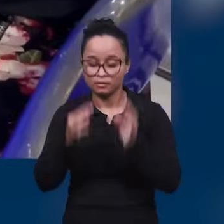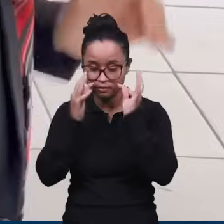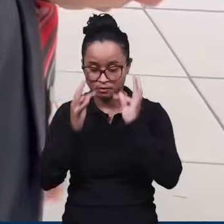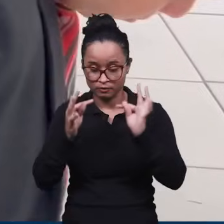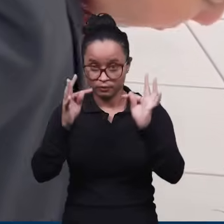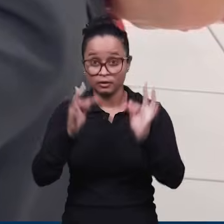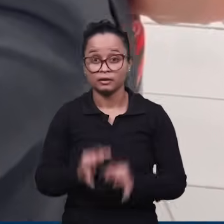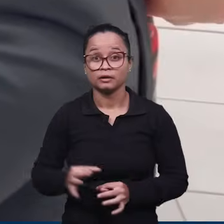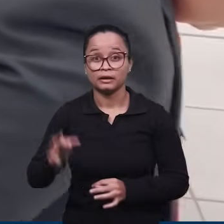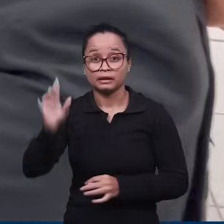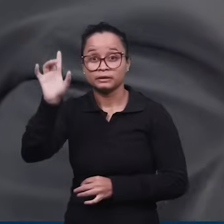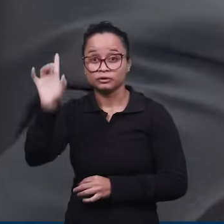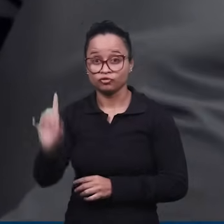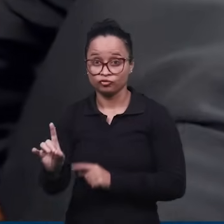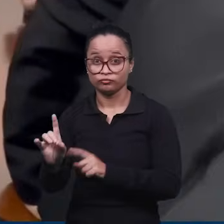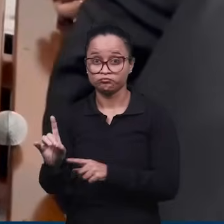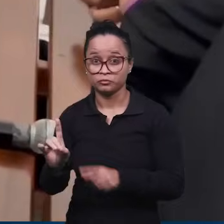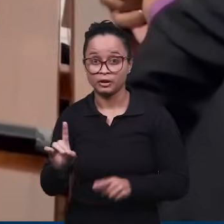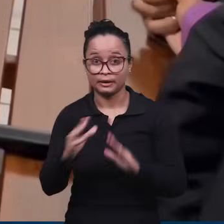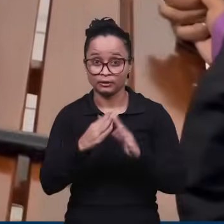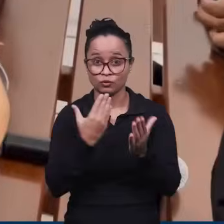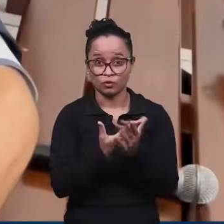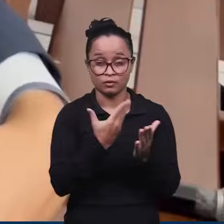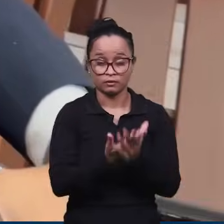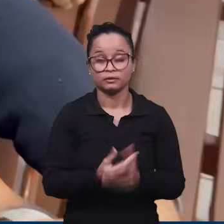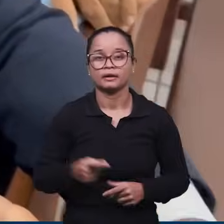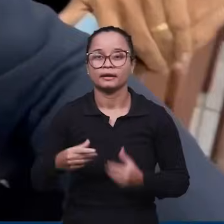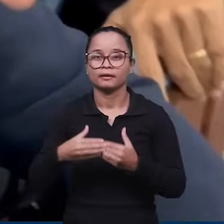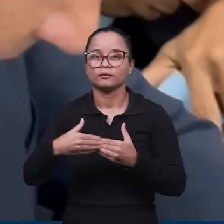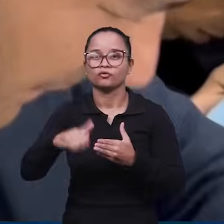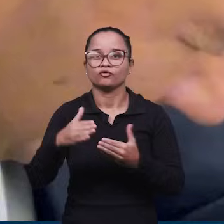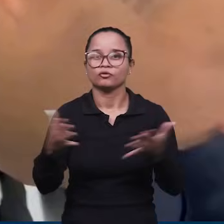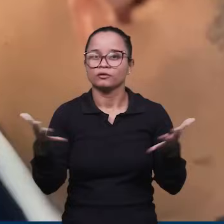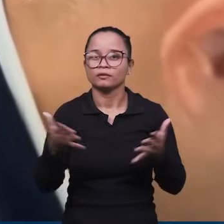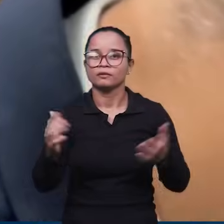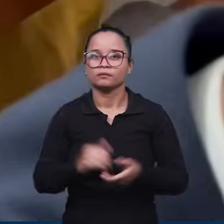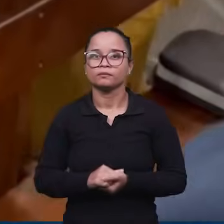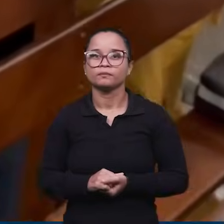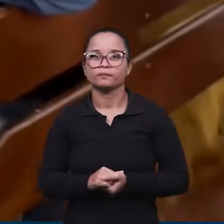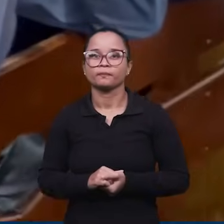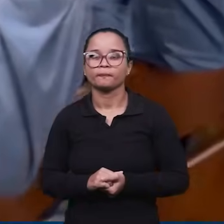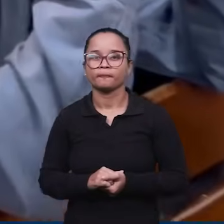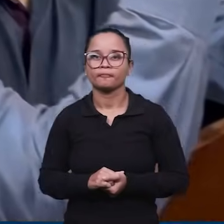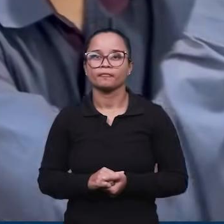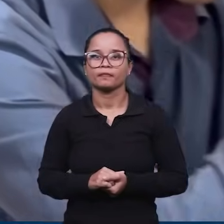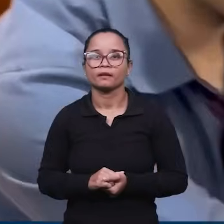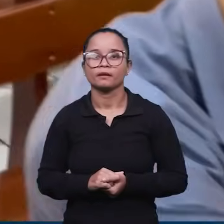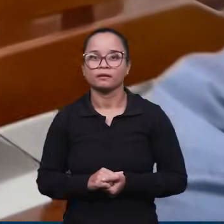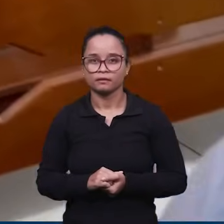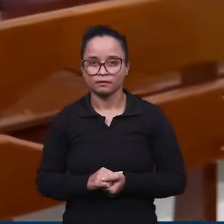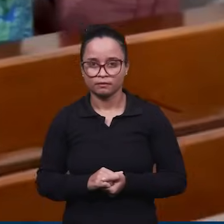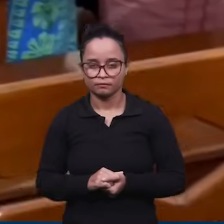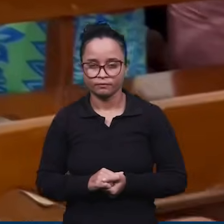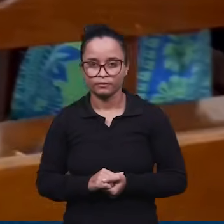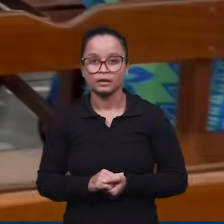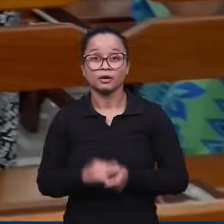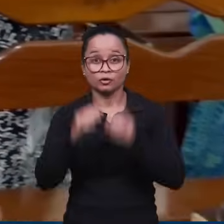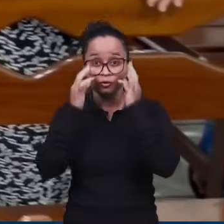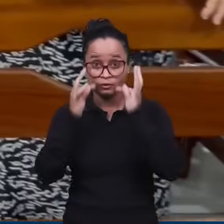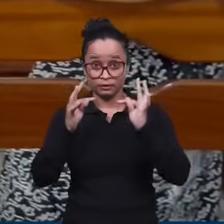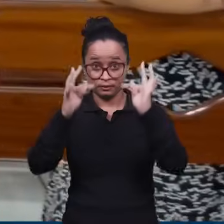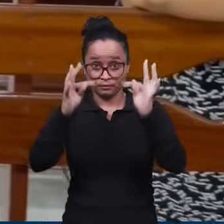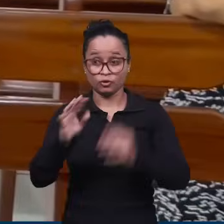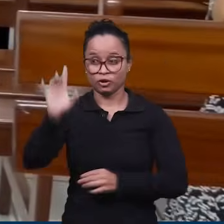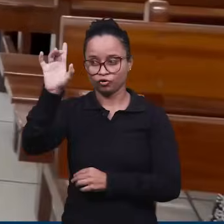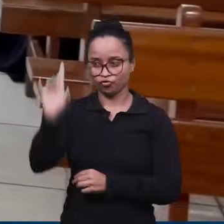lugar. Logo depois, esses irmãos se assentaram à mesa do Rei da Glória durante uma ceia em exaltação